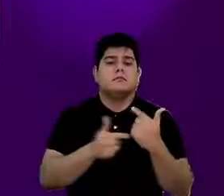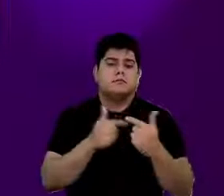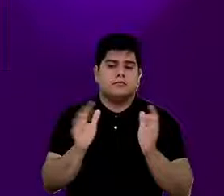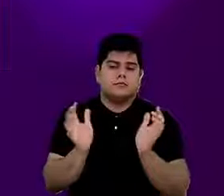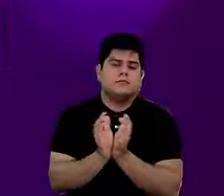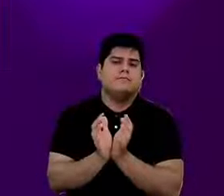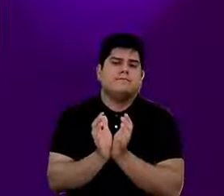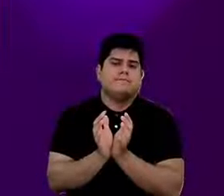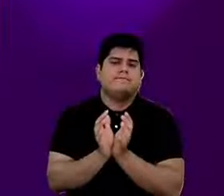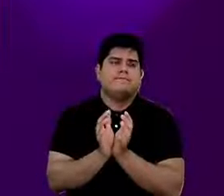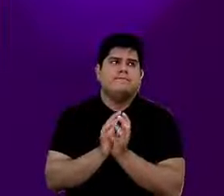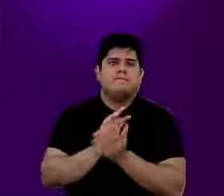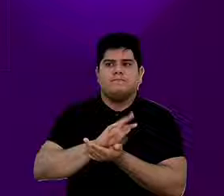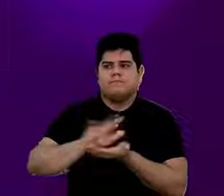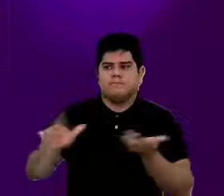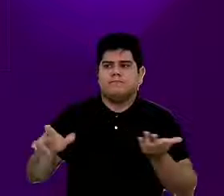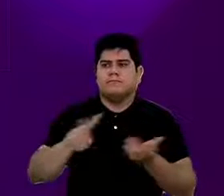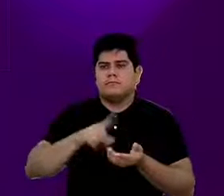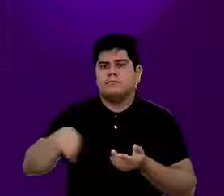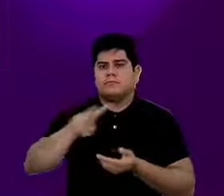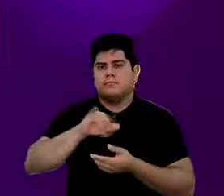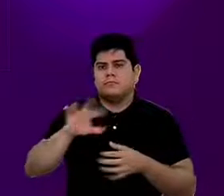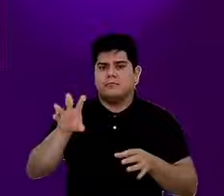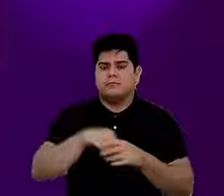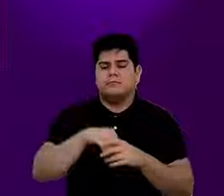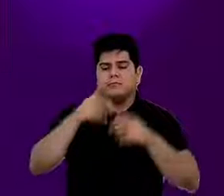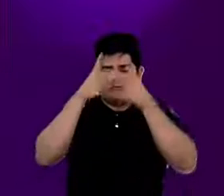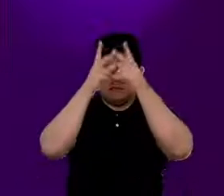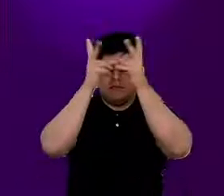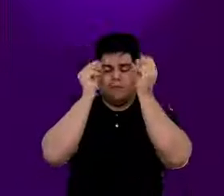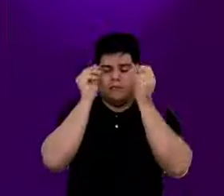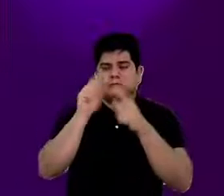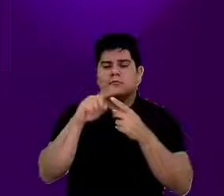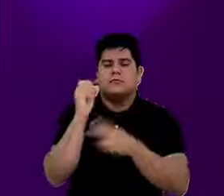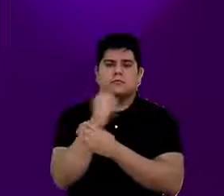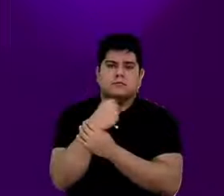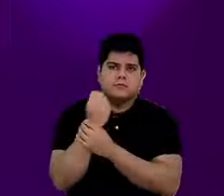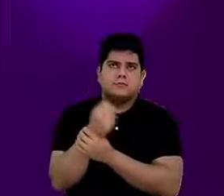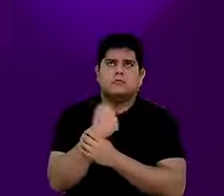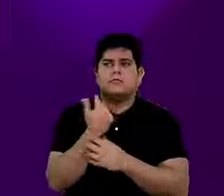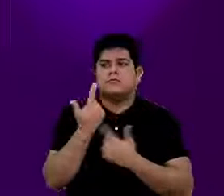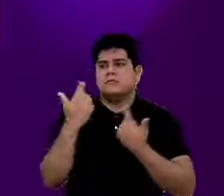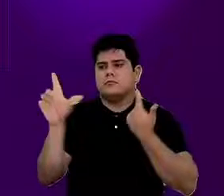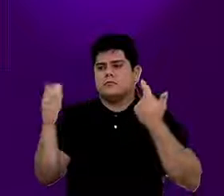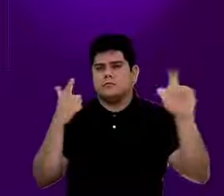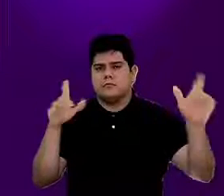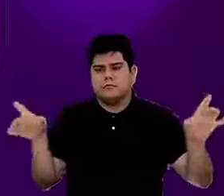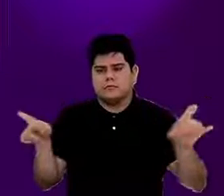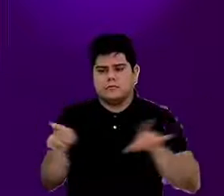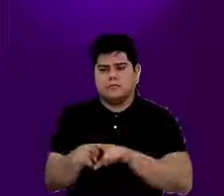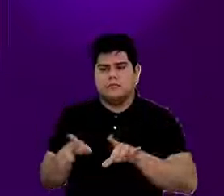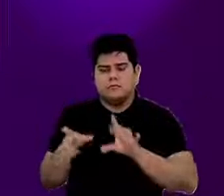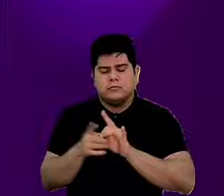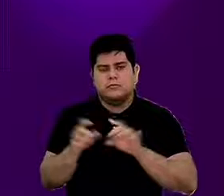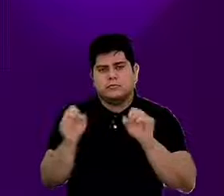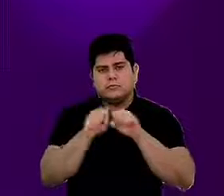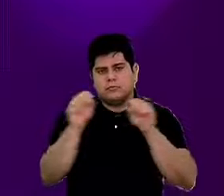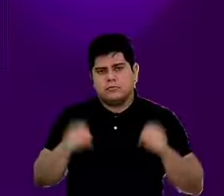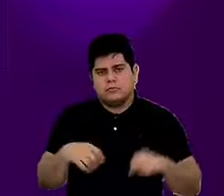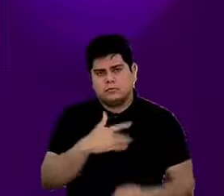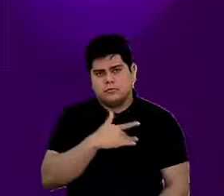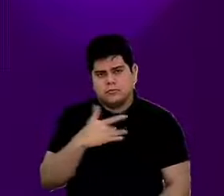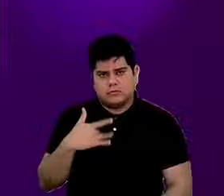em equipes multidisciplinares que vão incluir enfermeiros, fisioterapeutas, outras aliados, né, do nosso sistema de